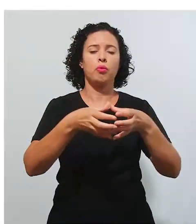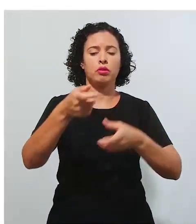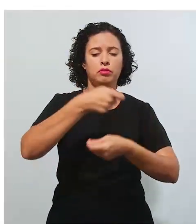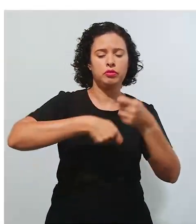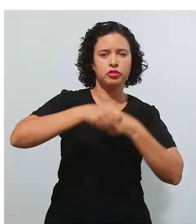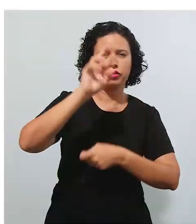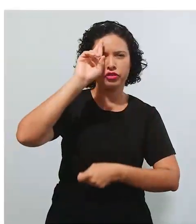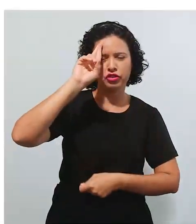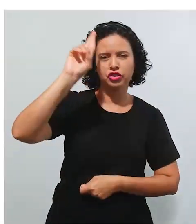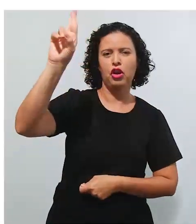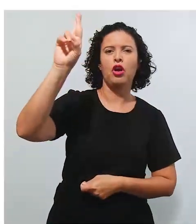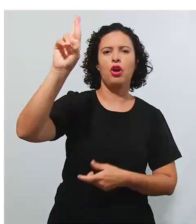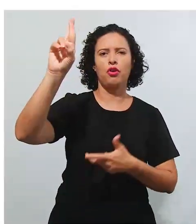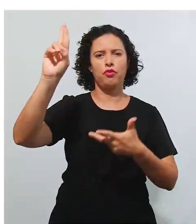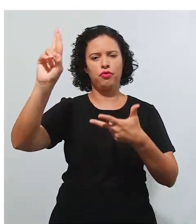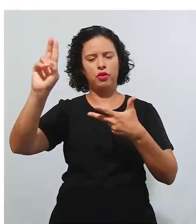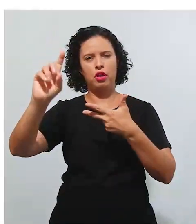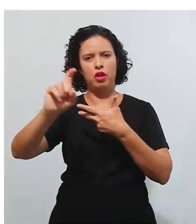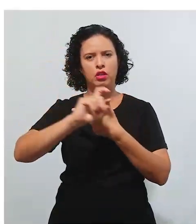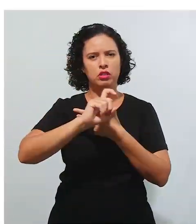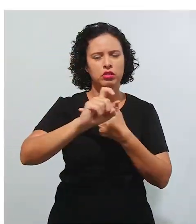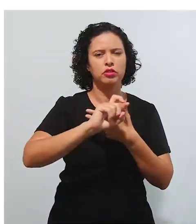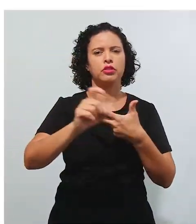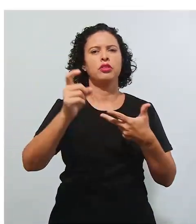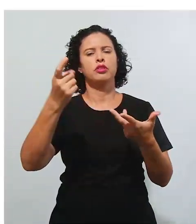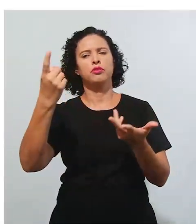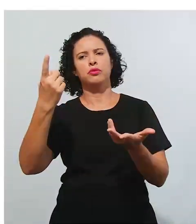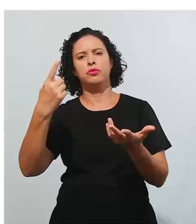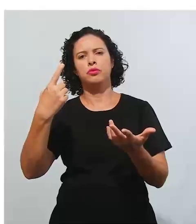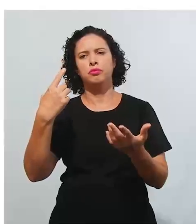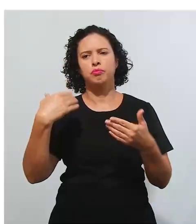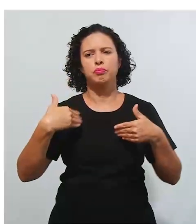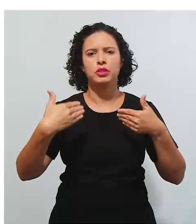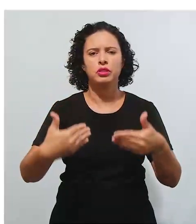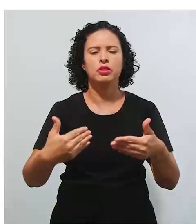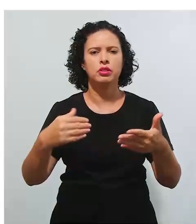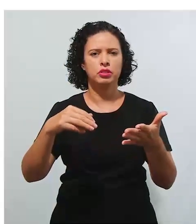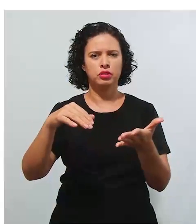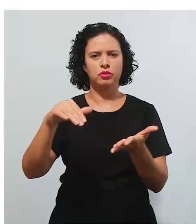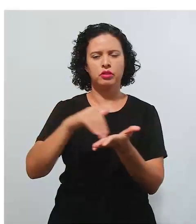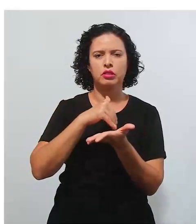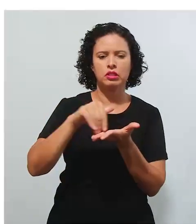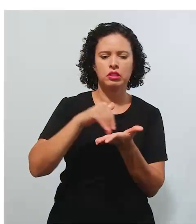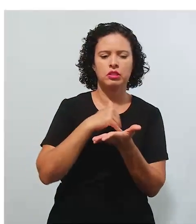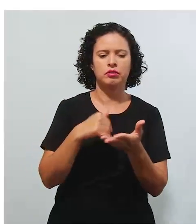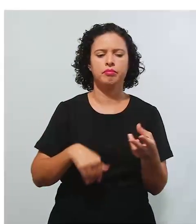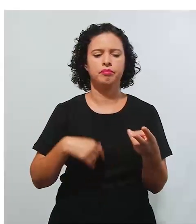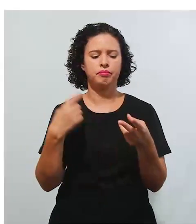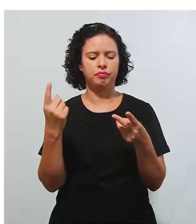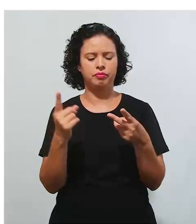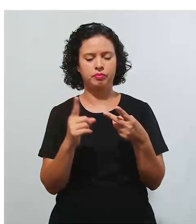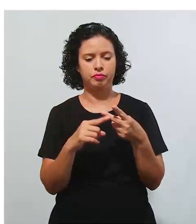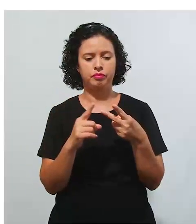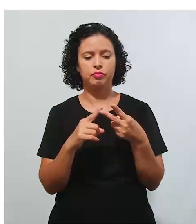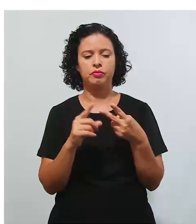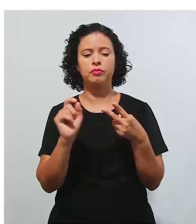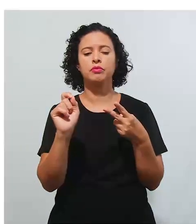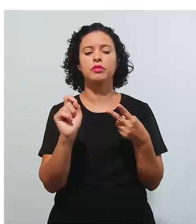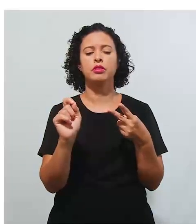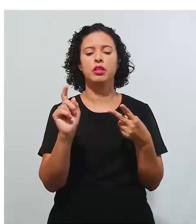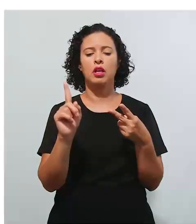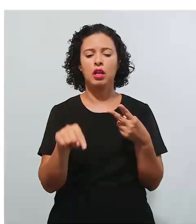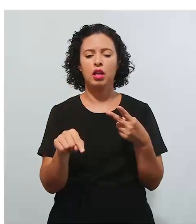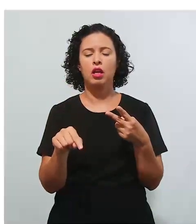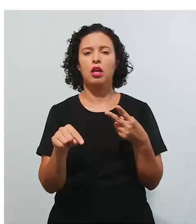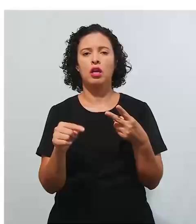os chefes executivos, seus ministros, secretários. Os partidos políticos são os de situação,